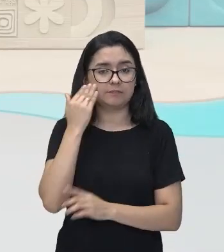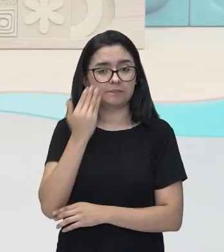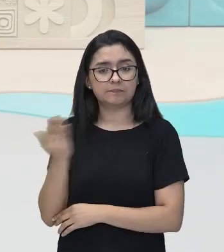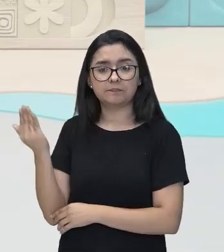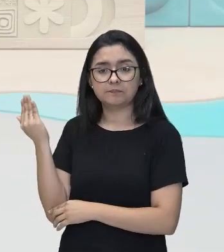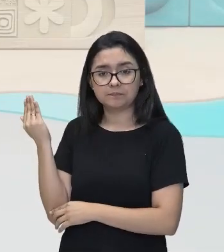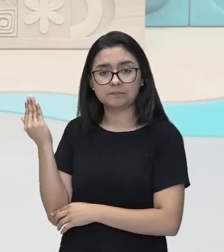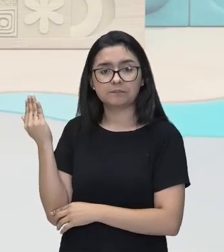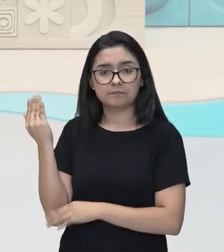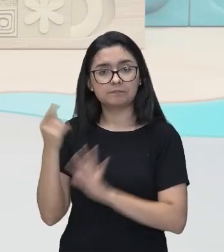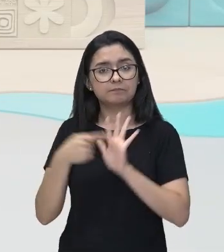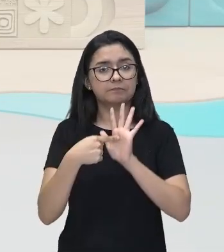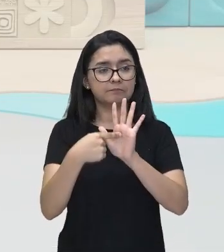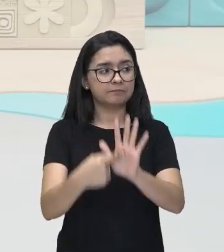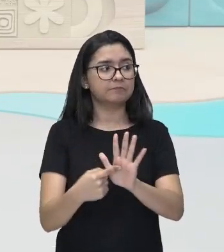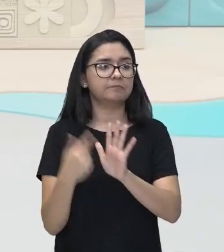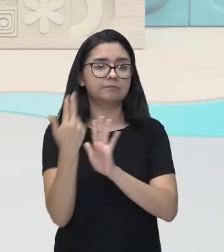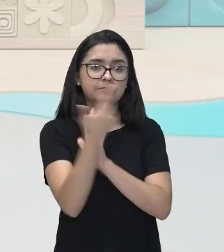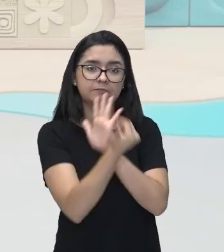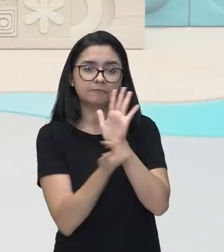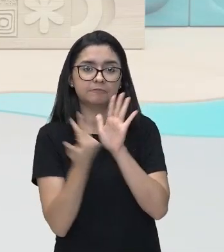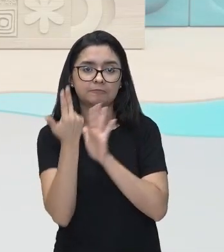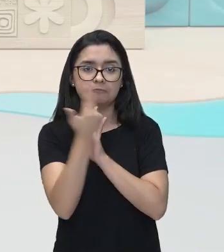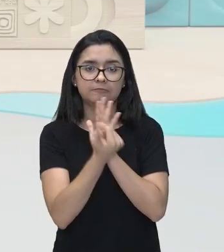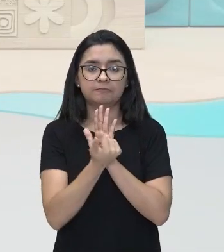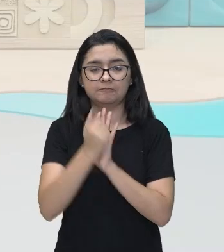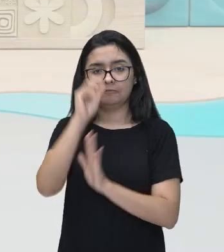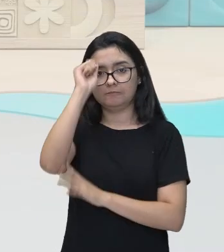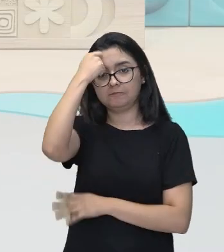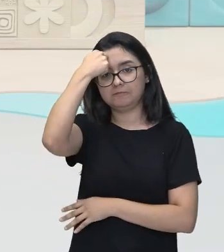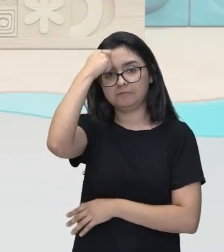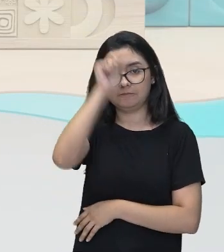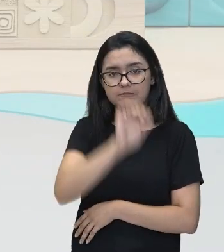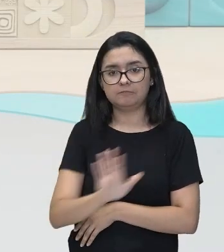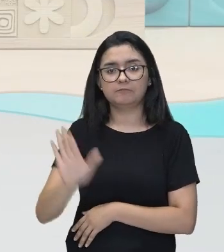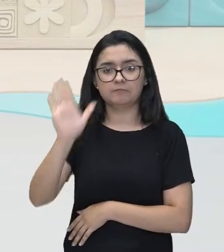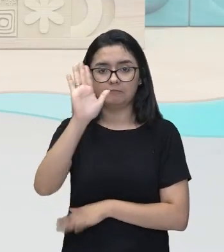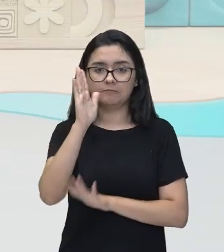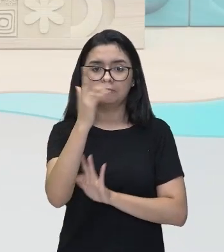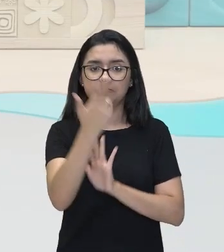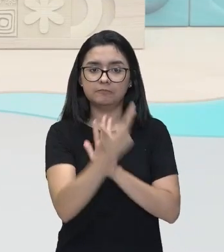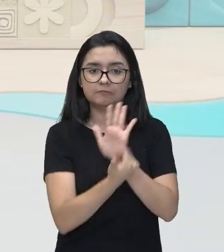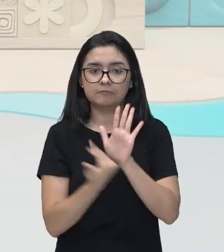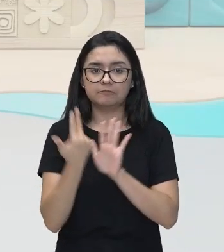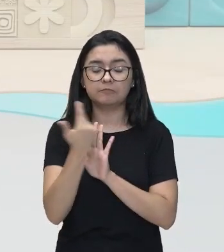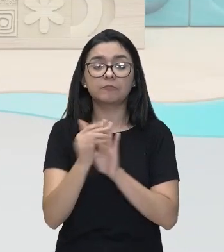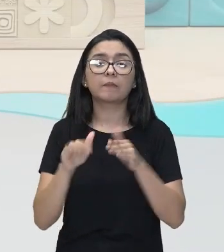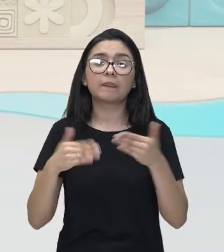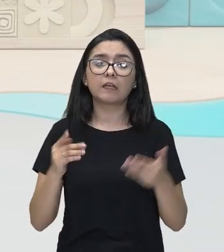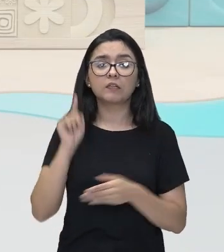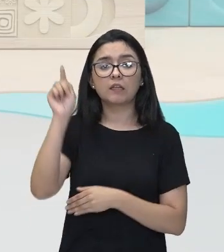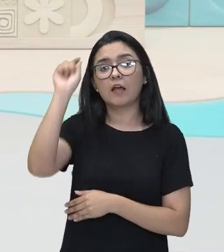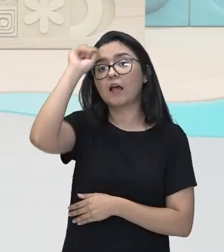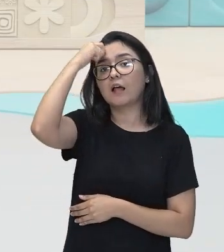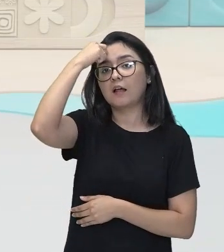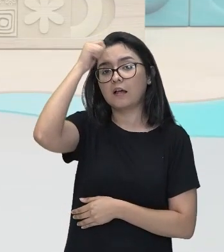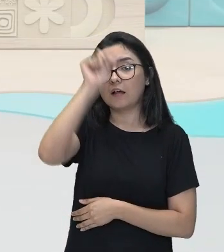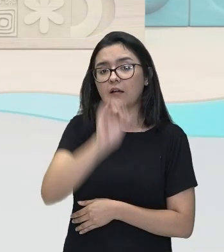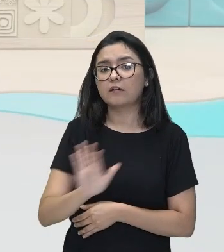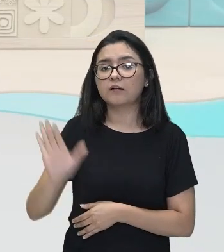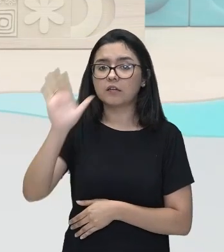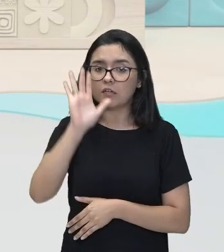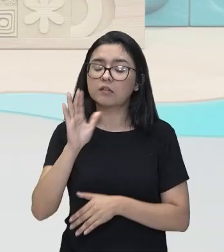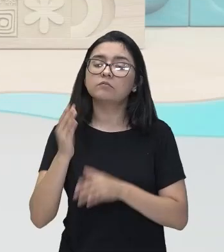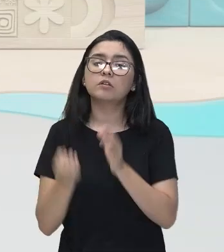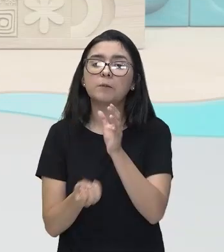da arte africana, alguns grafismos, ou seja, os africanos, eles conseguiram